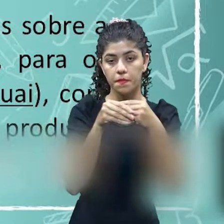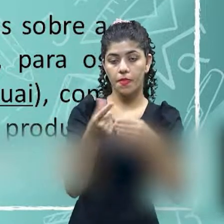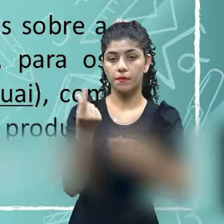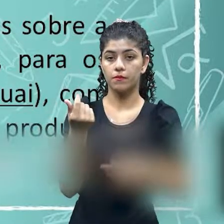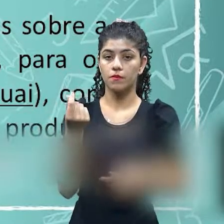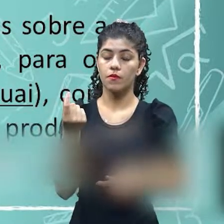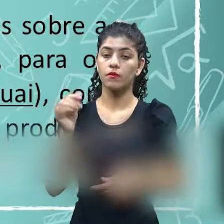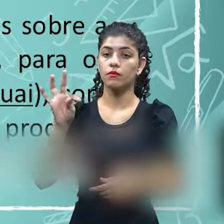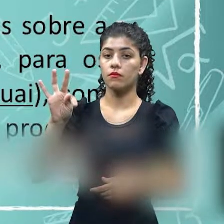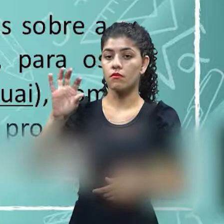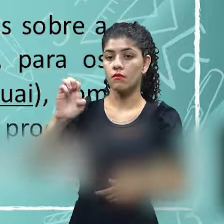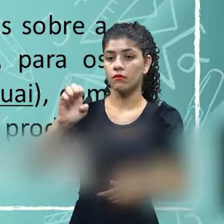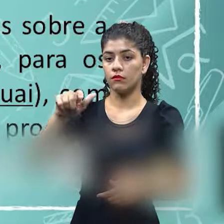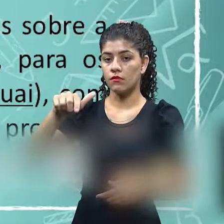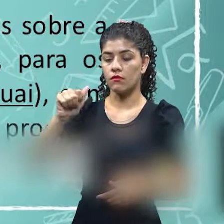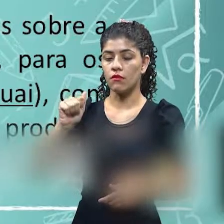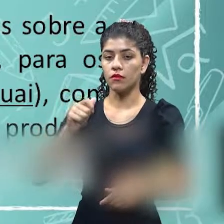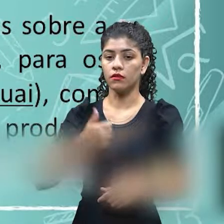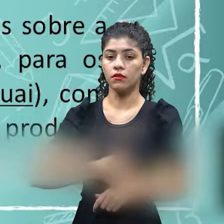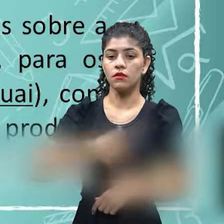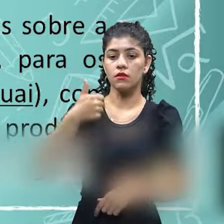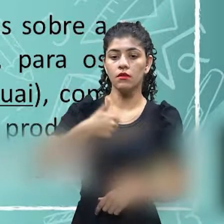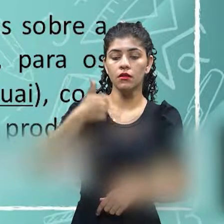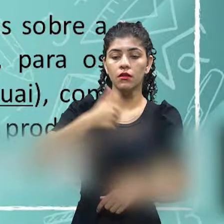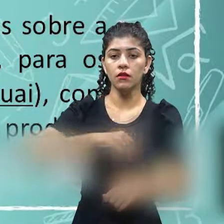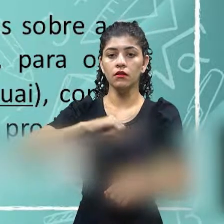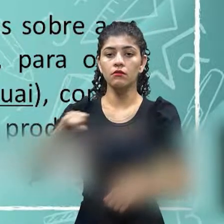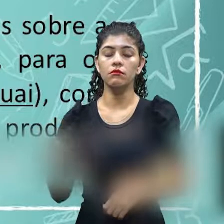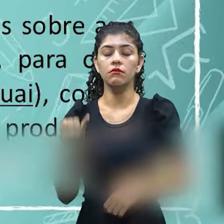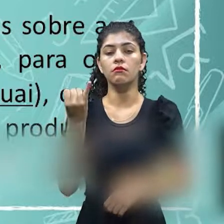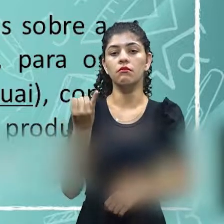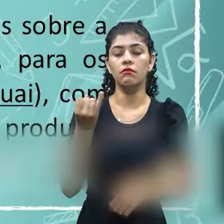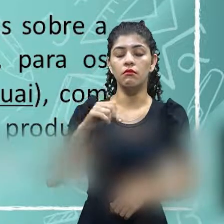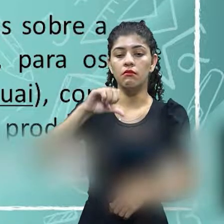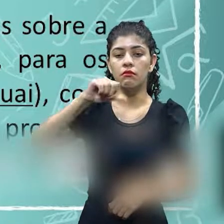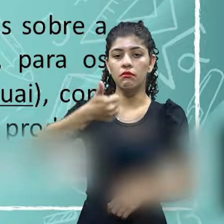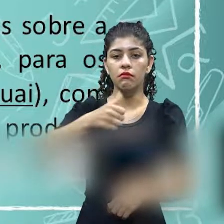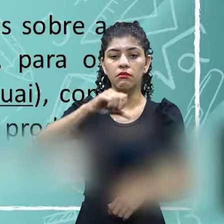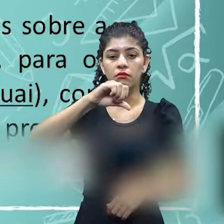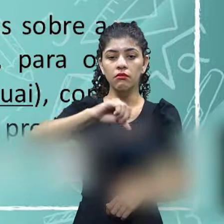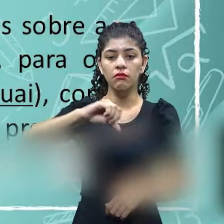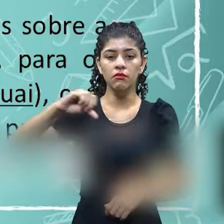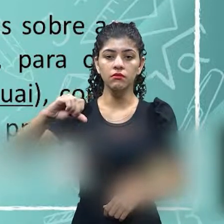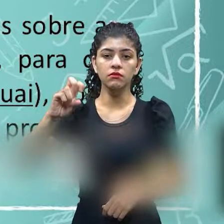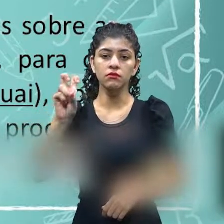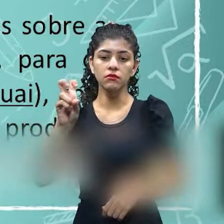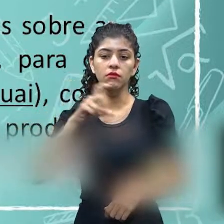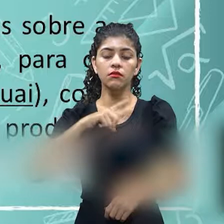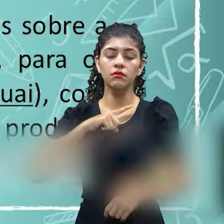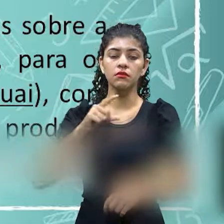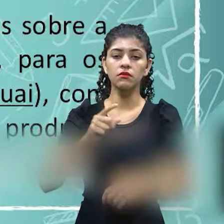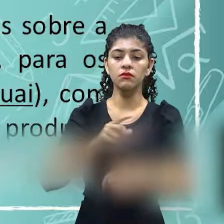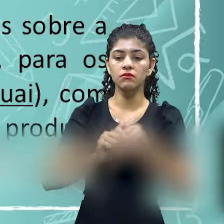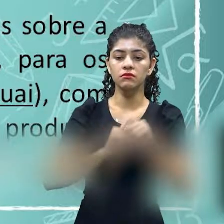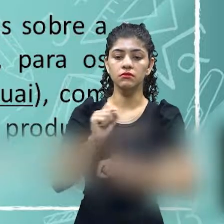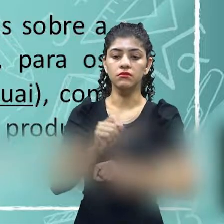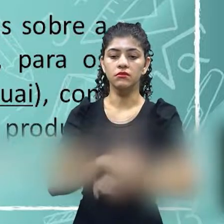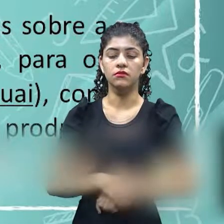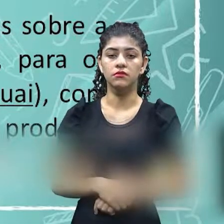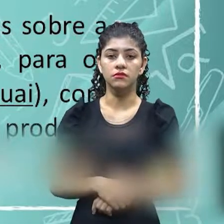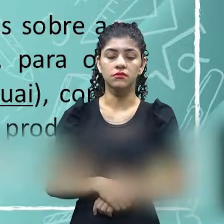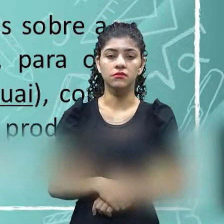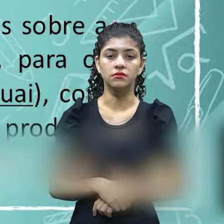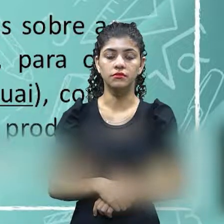as importações. Foi estabelecida em 1º de janeiro de 95 para os países da Mercosul, que dentro do